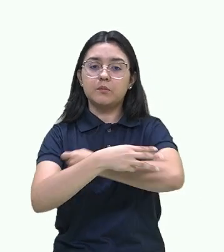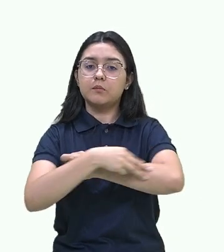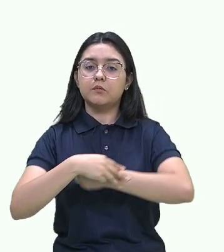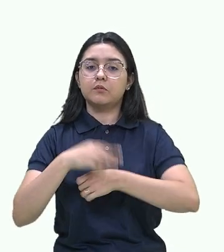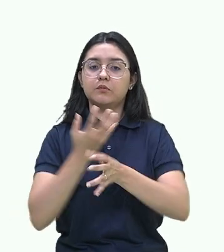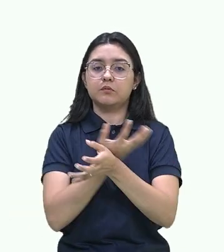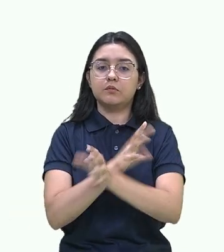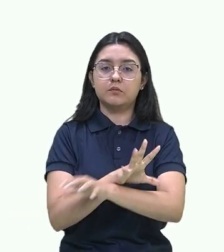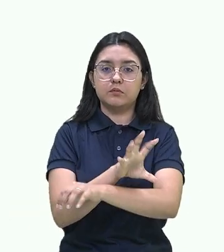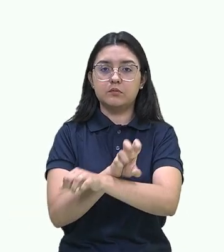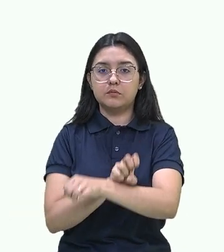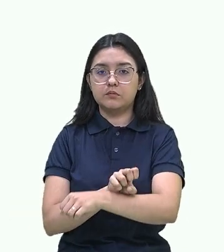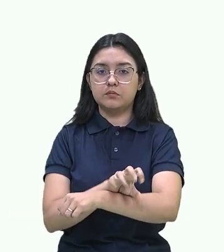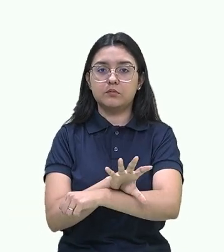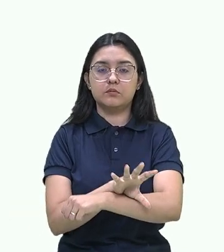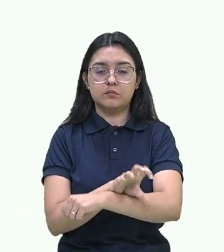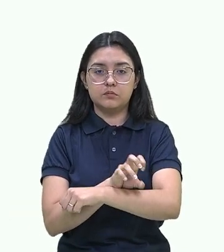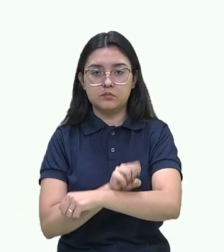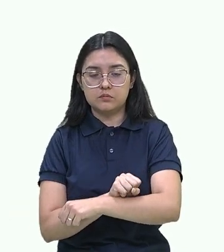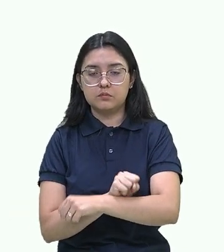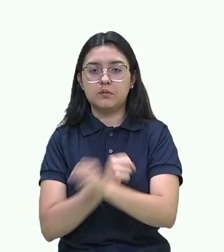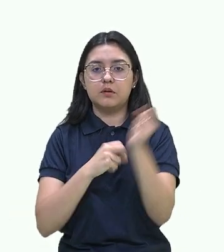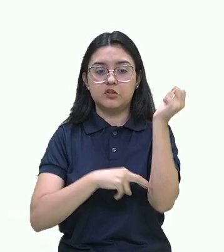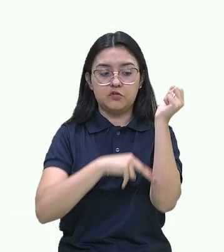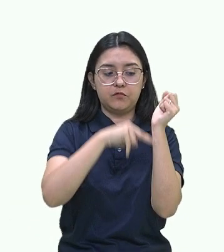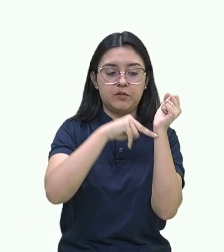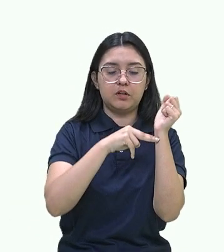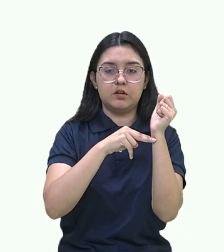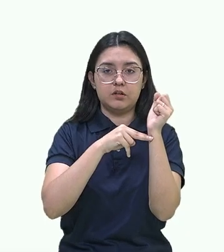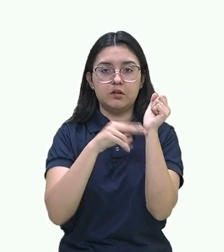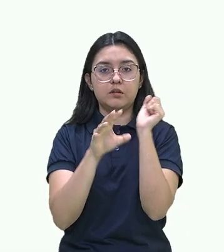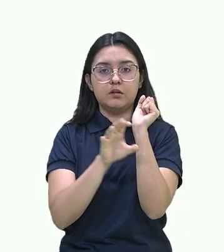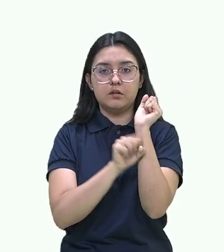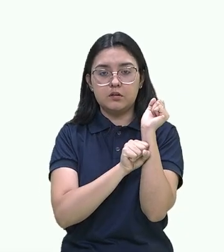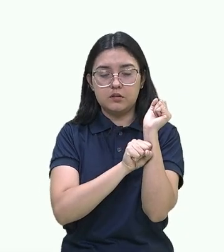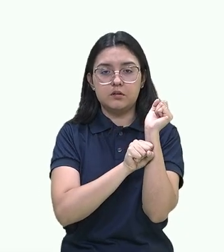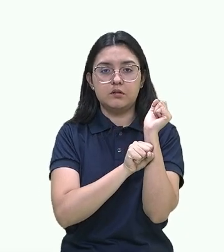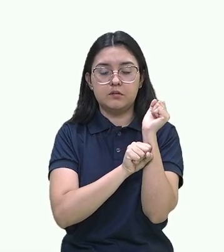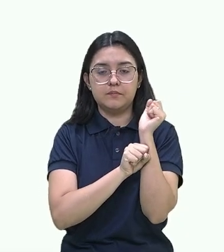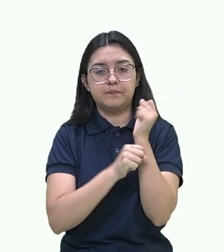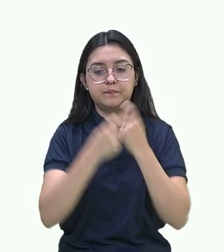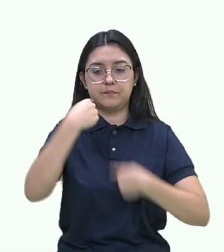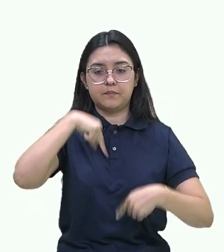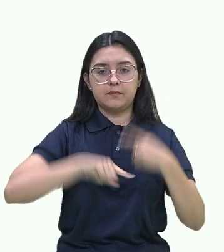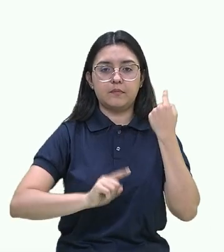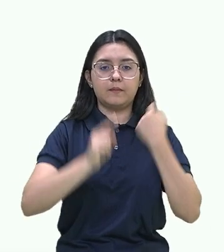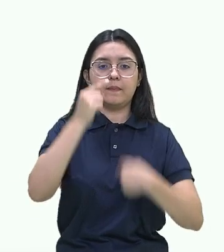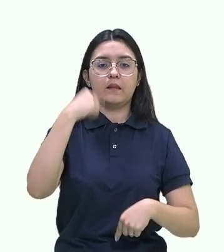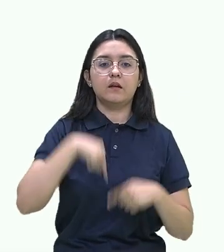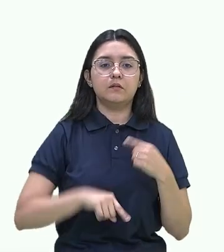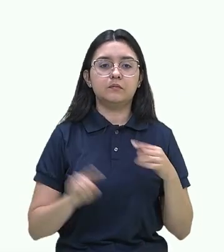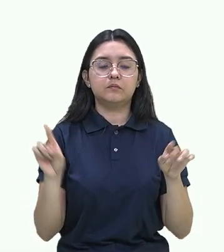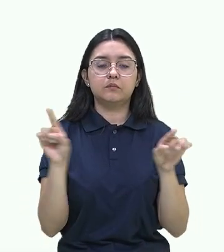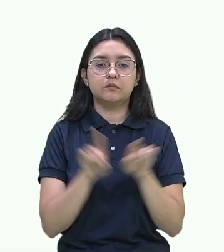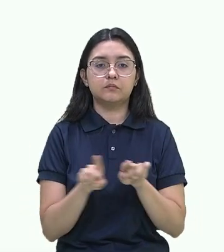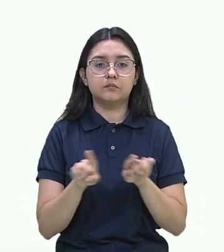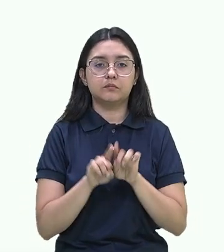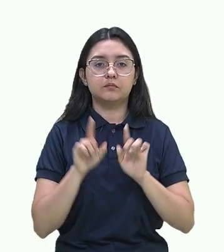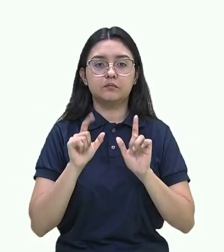se contraem para comprimir as veias e deslocar o sangue em direção,